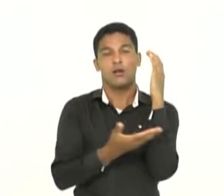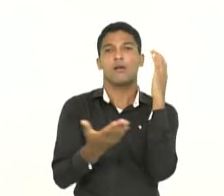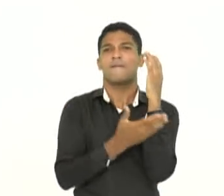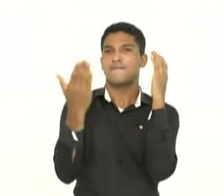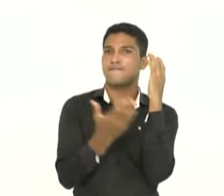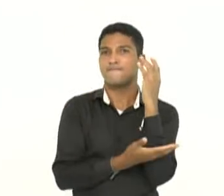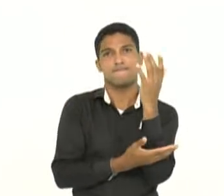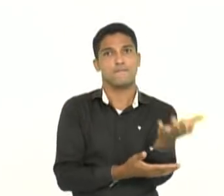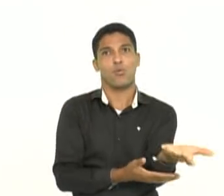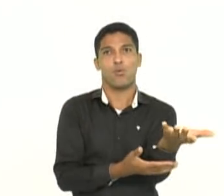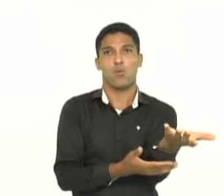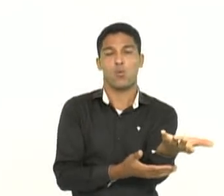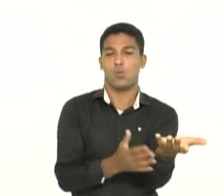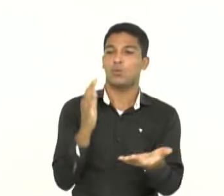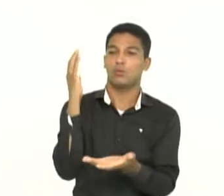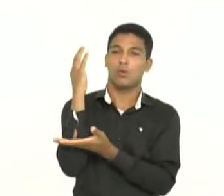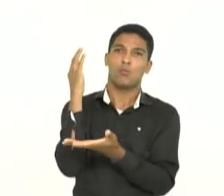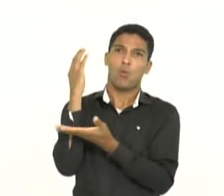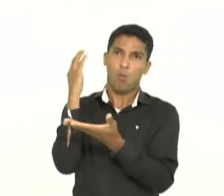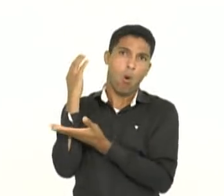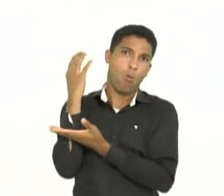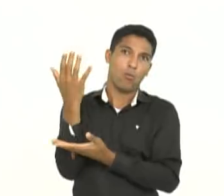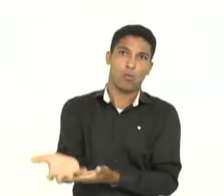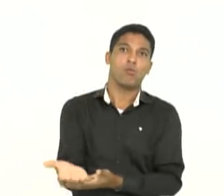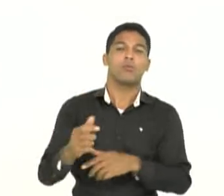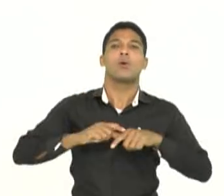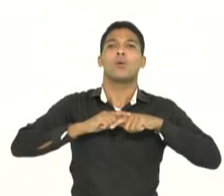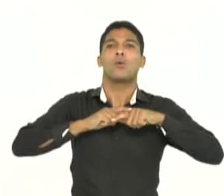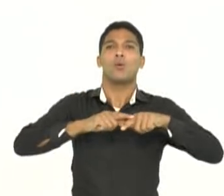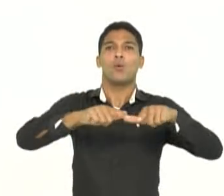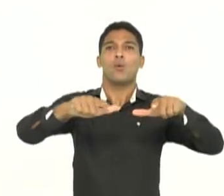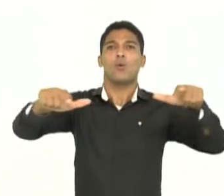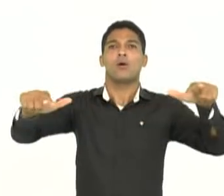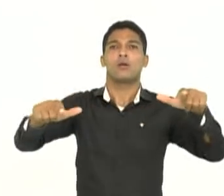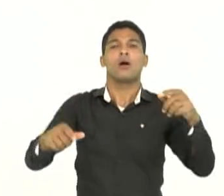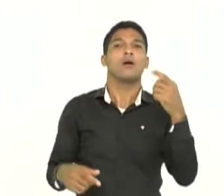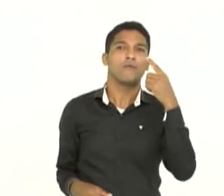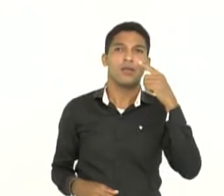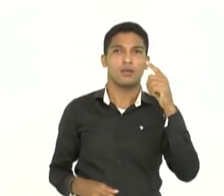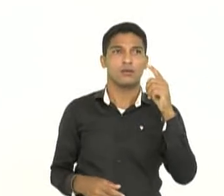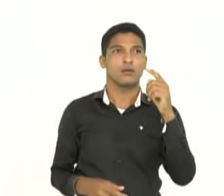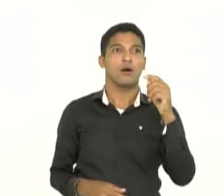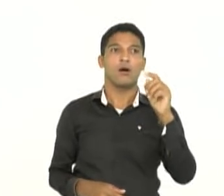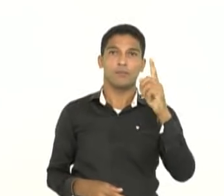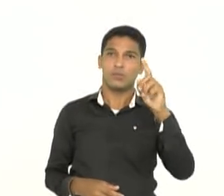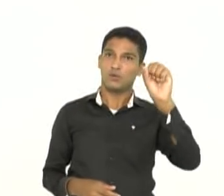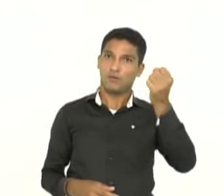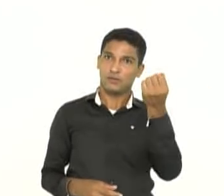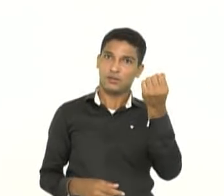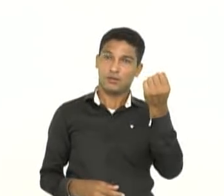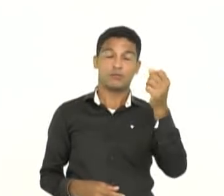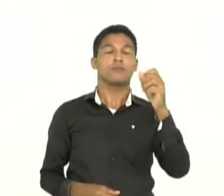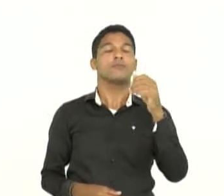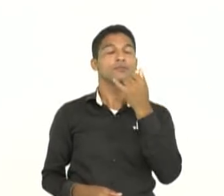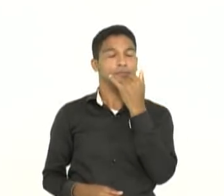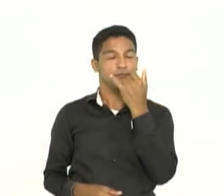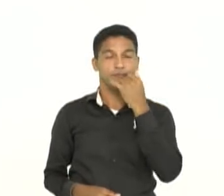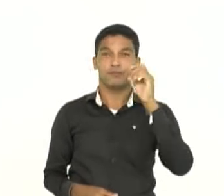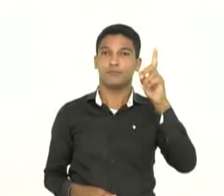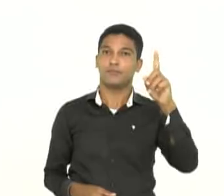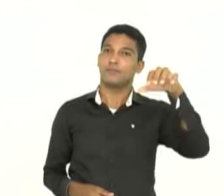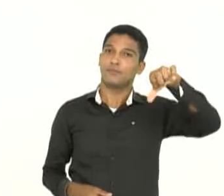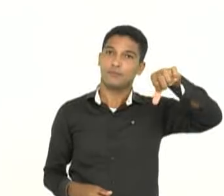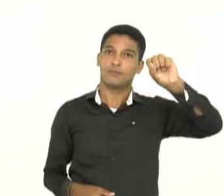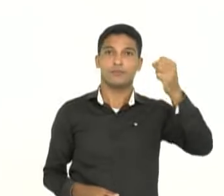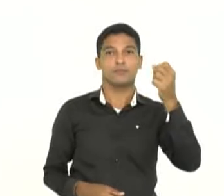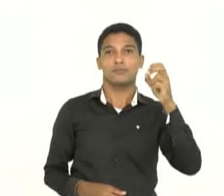até 2018. Olha o quanto se ampliou de 85, 99, já vai aparecendo ali